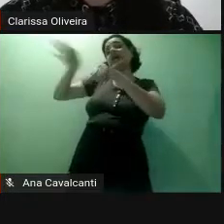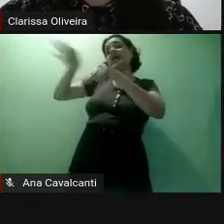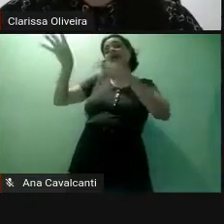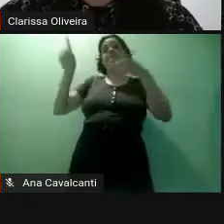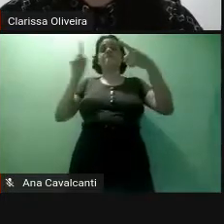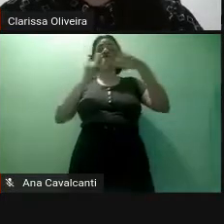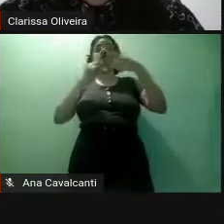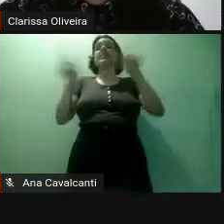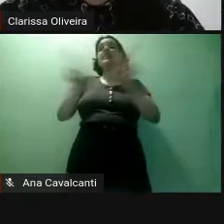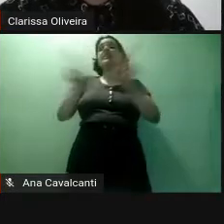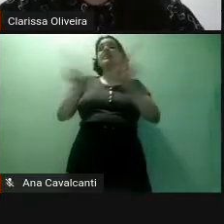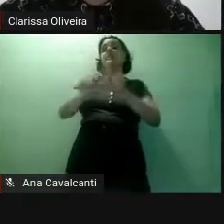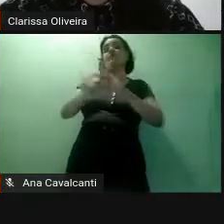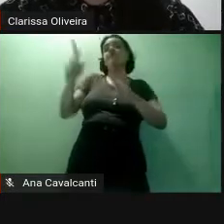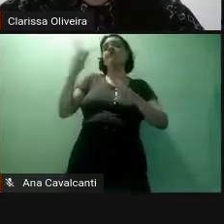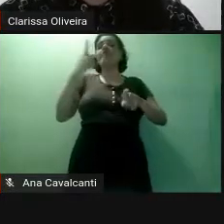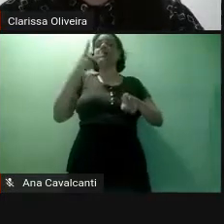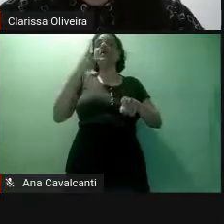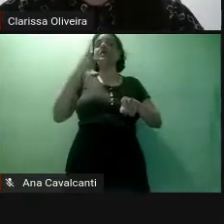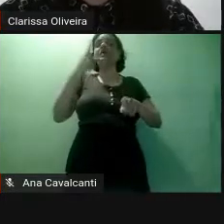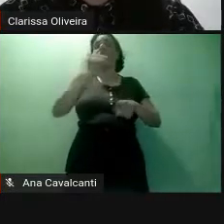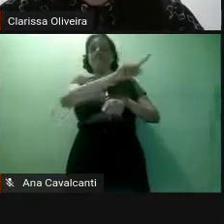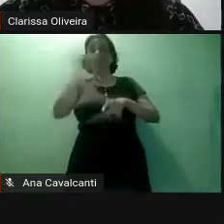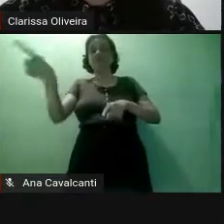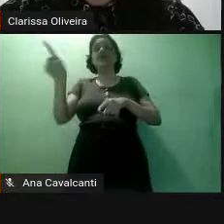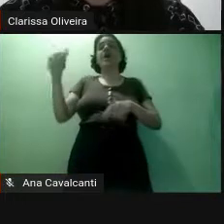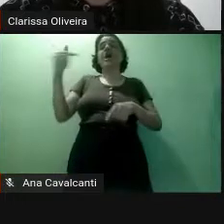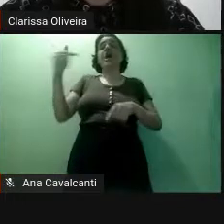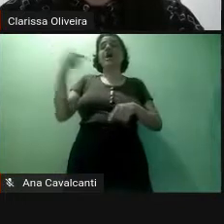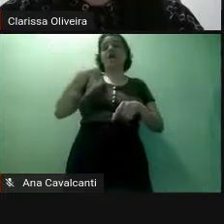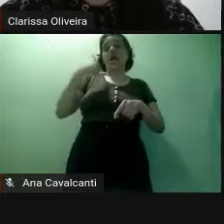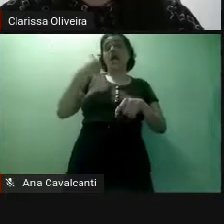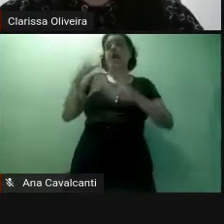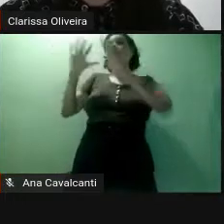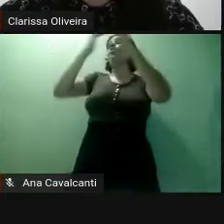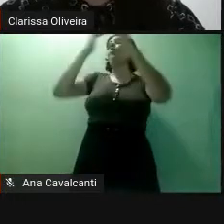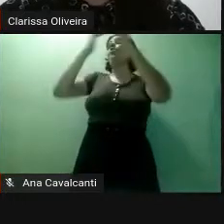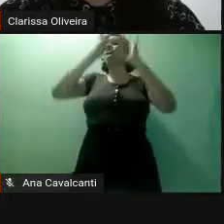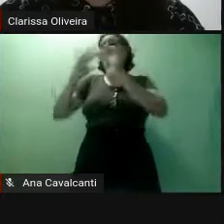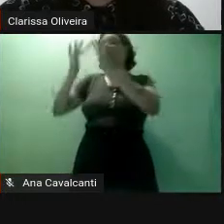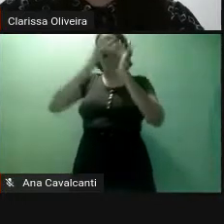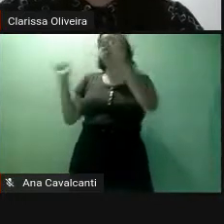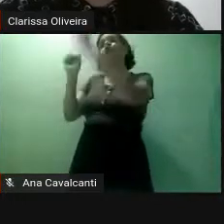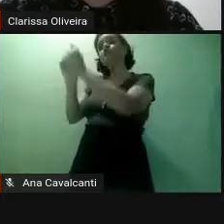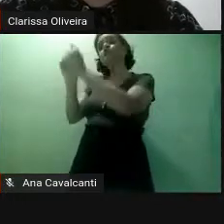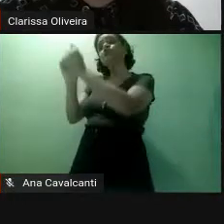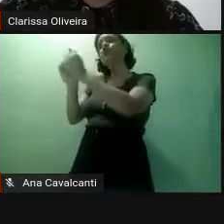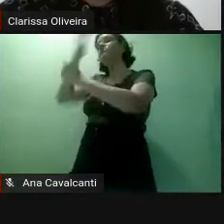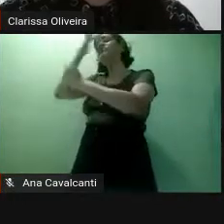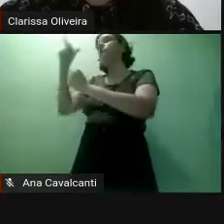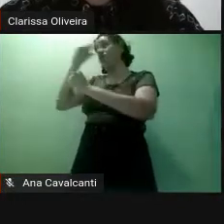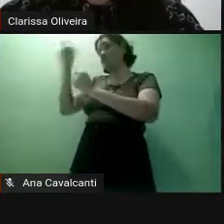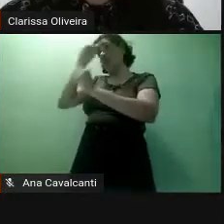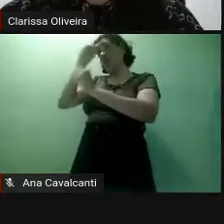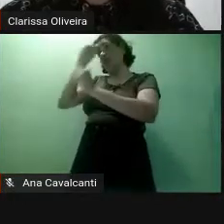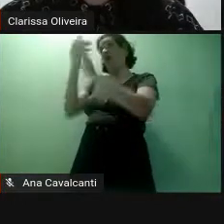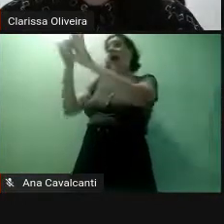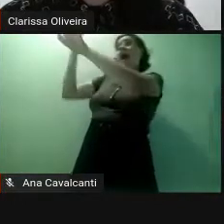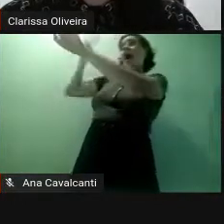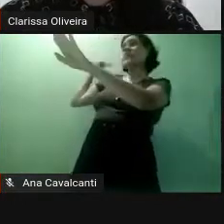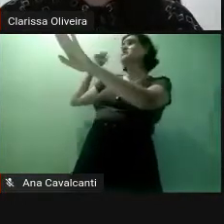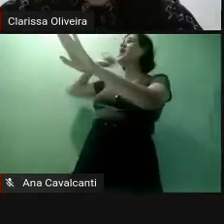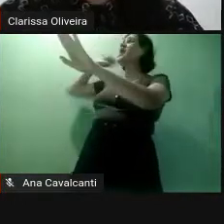para vocês que eu estou no contato com esses pacientes desde abril. A gente já está